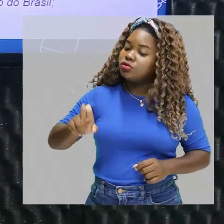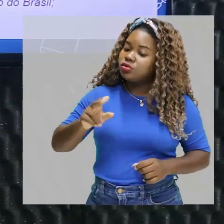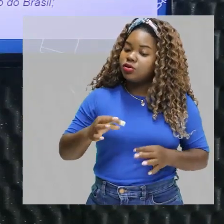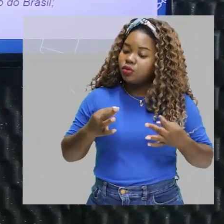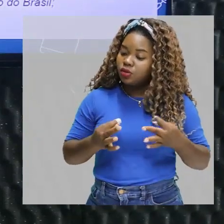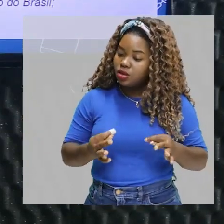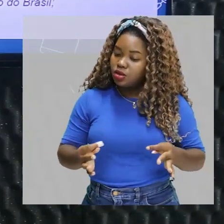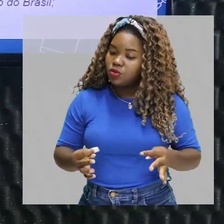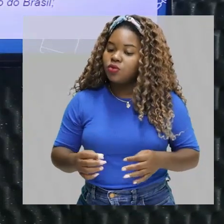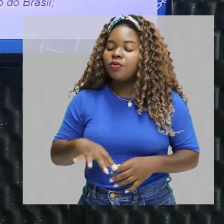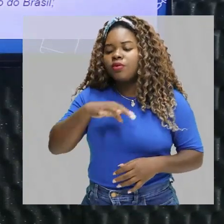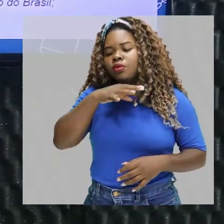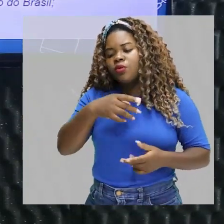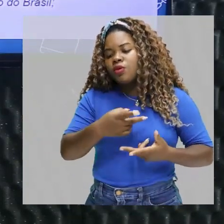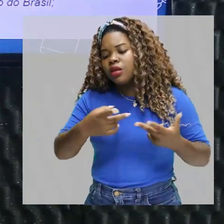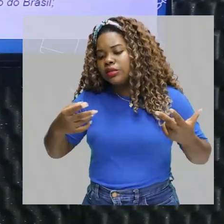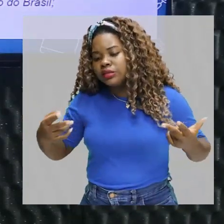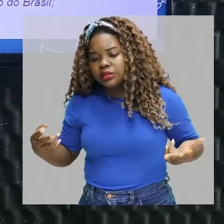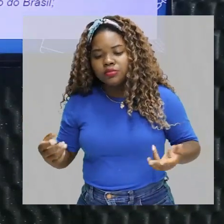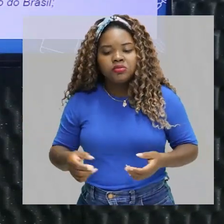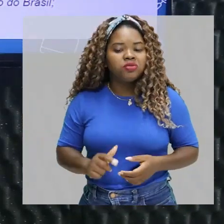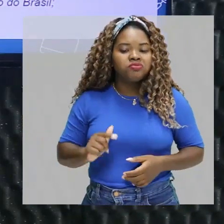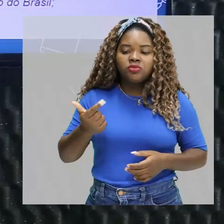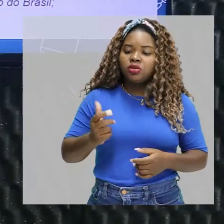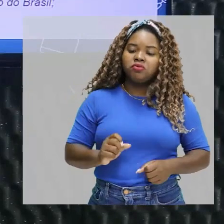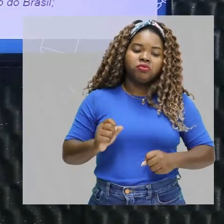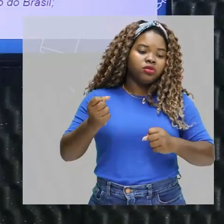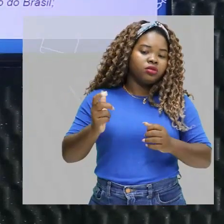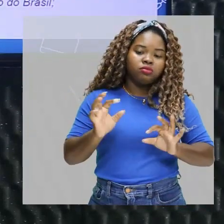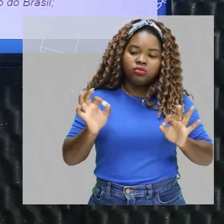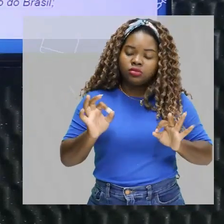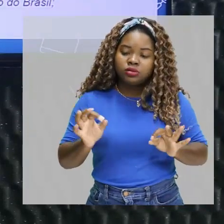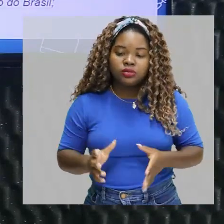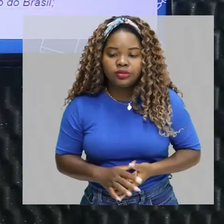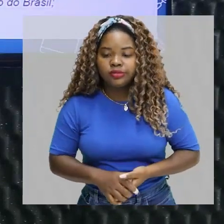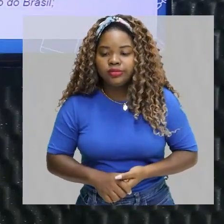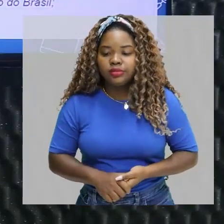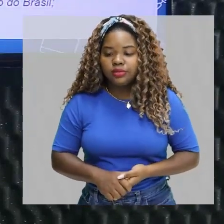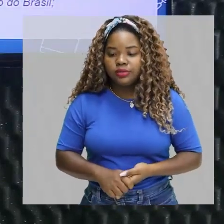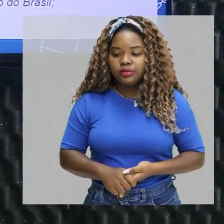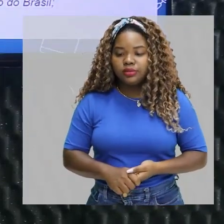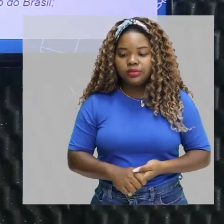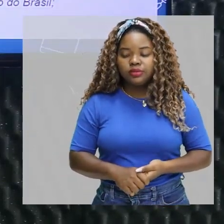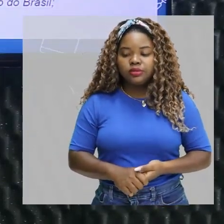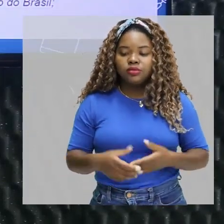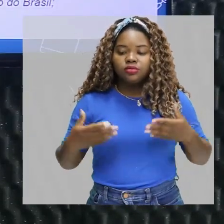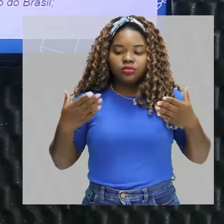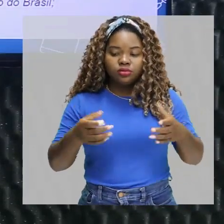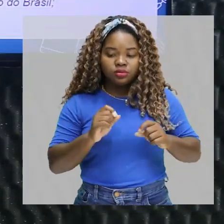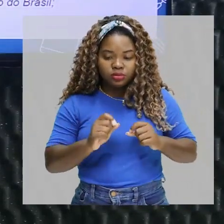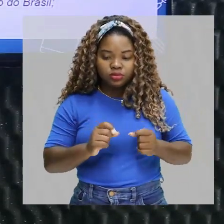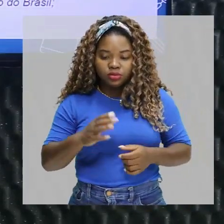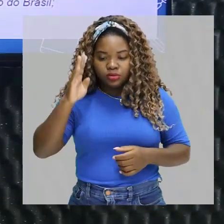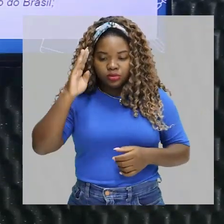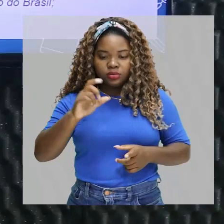alta tecnologia um animal ele vai fazer o menor esforço possível Ou seja é uma carne alto padrão que é voltada principalmente